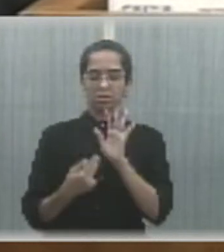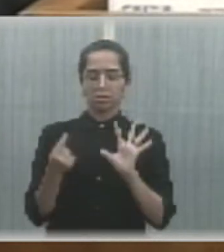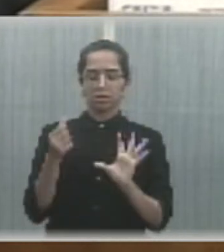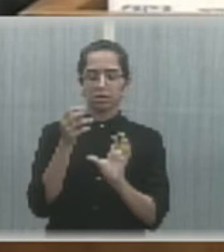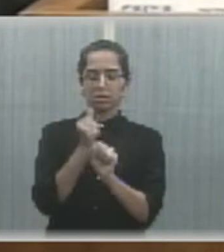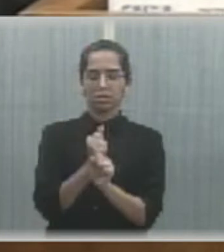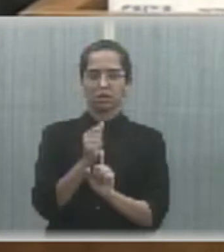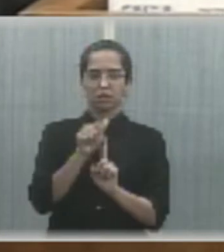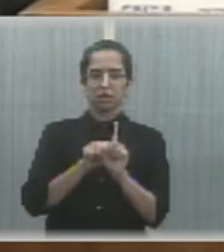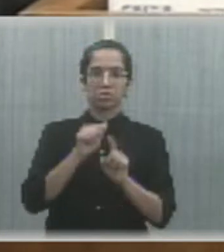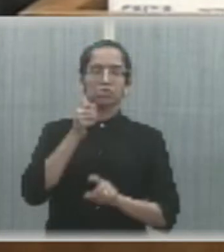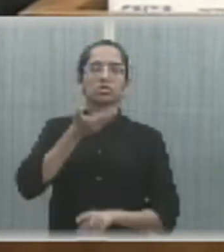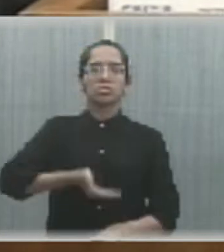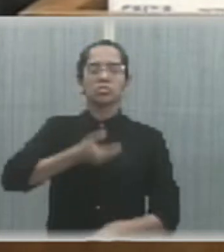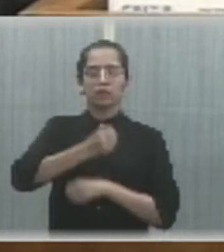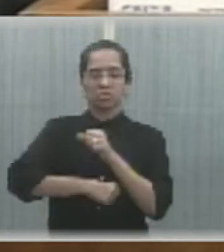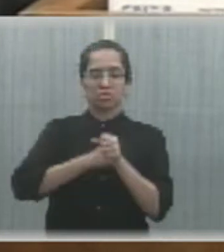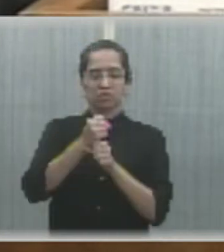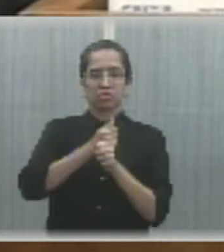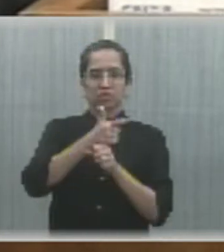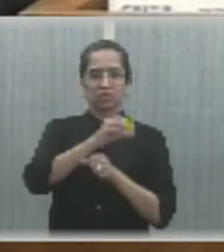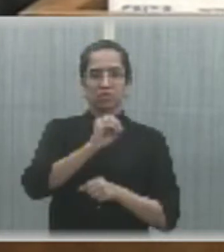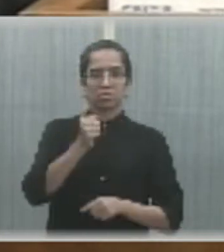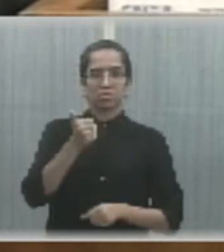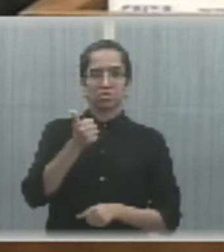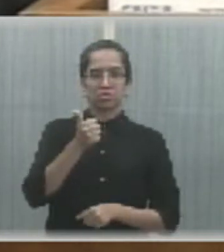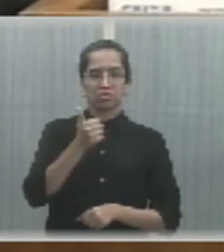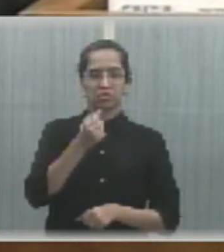2018. Este é o expediente, senhor presidente.